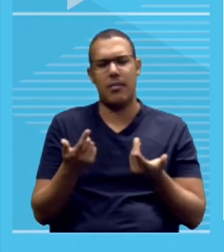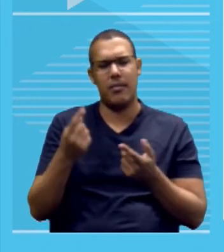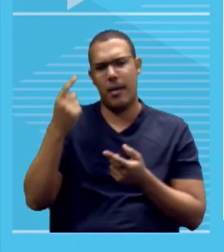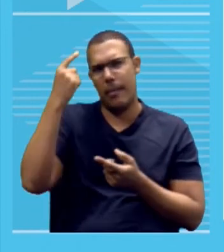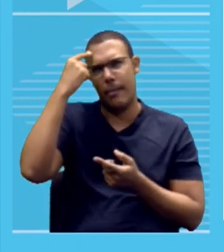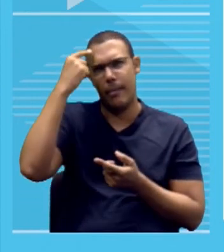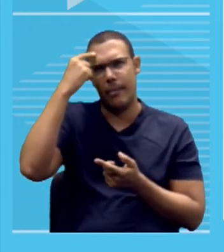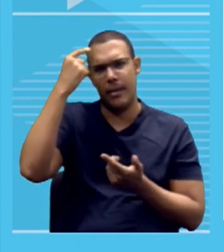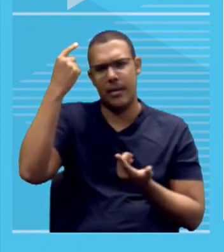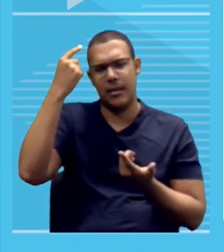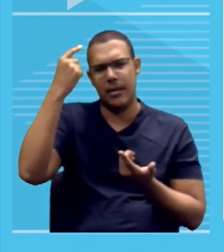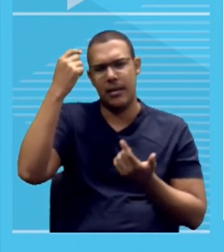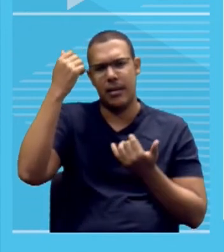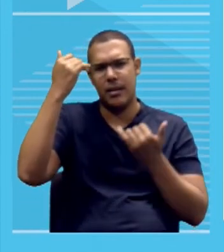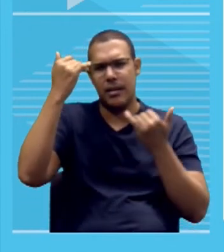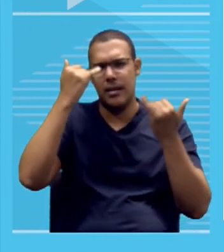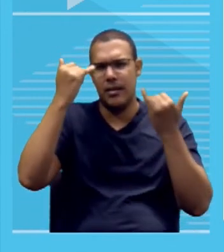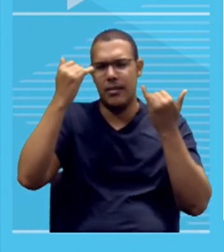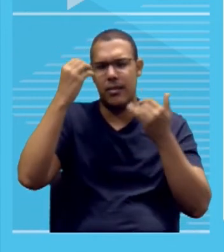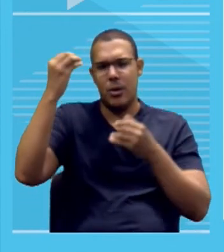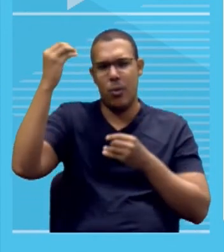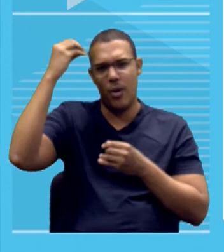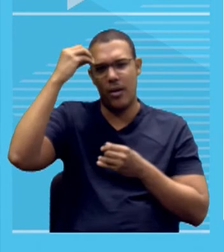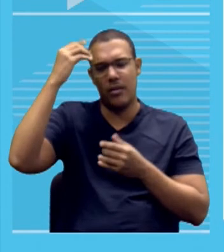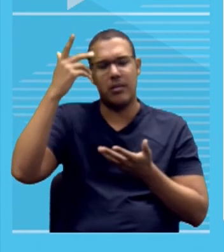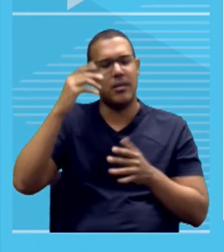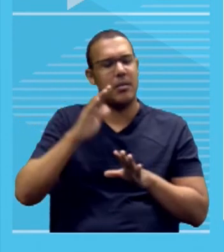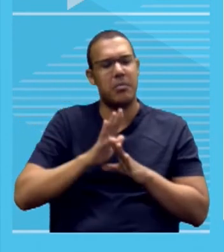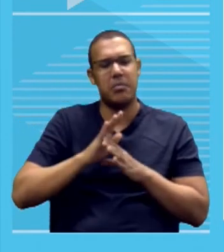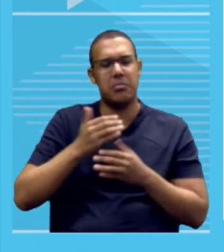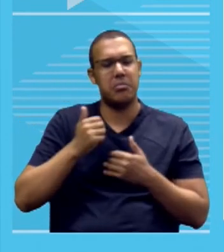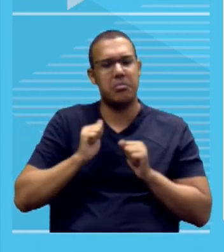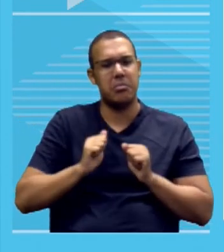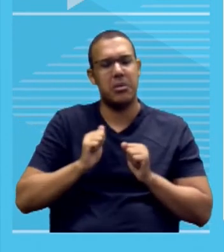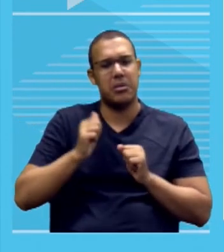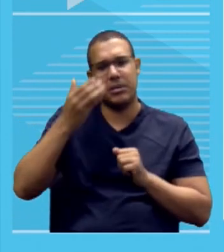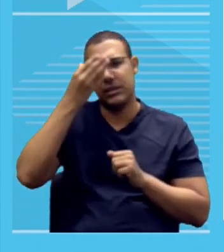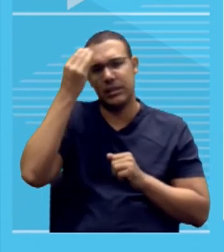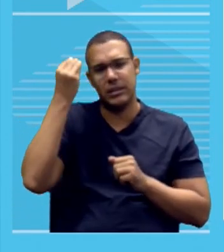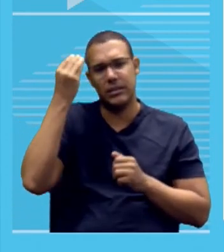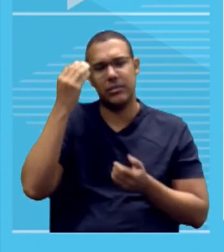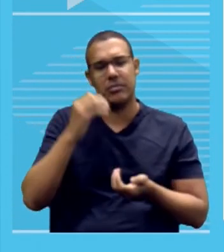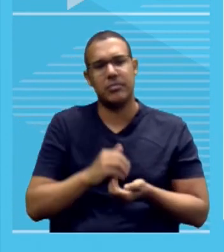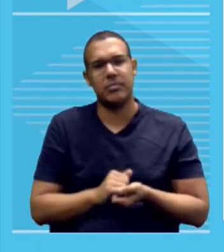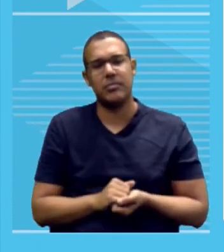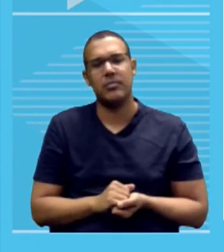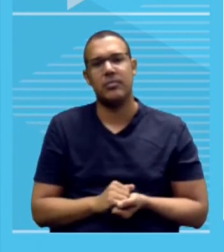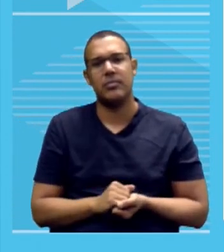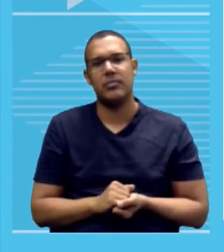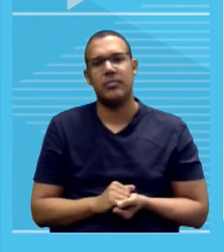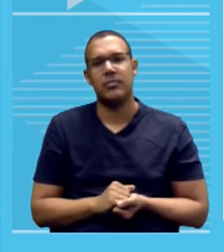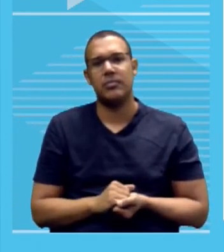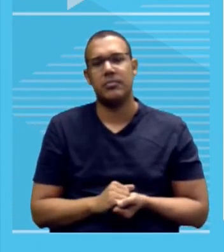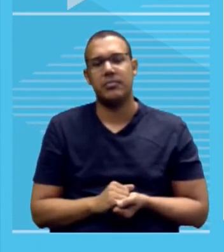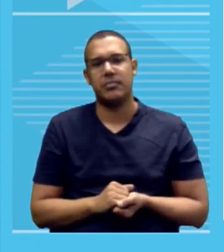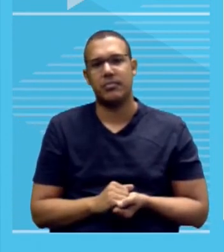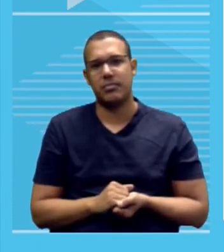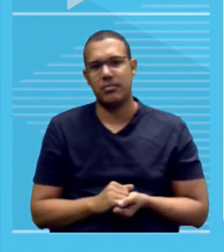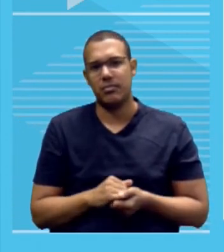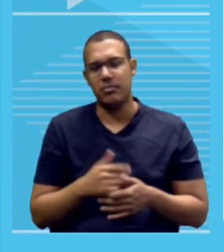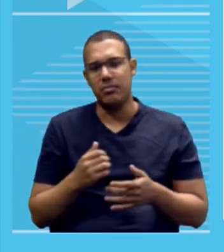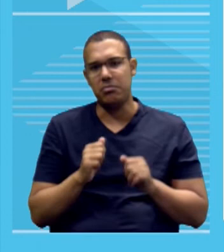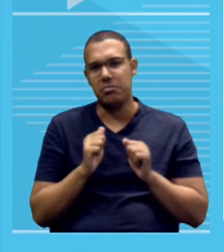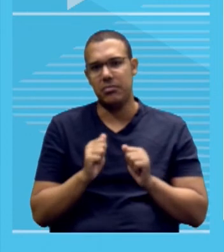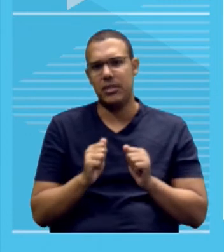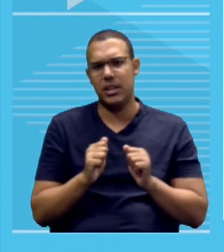deixando essa informação armazenada pode deixar para lá ah Professor Então quer dizer que eu posso dizer eu não sei